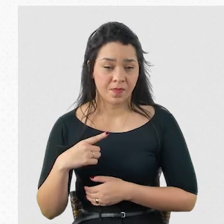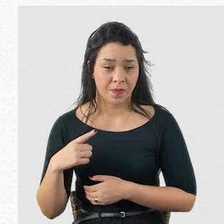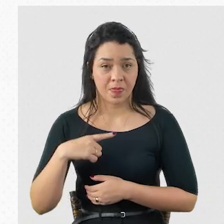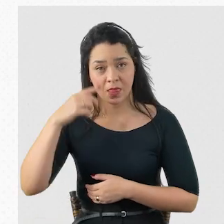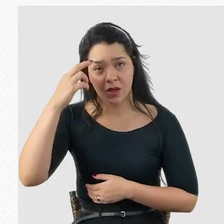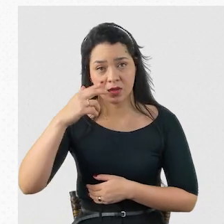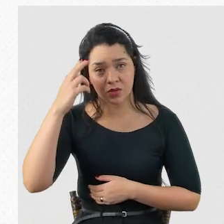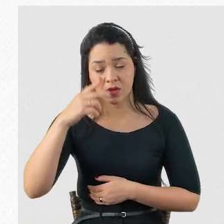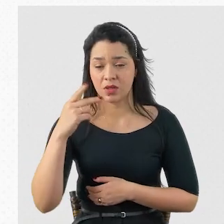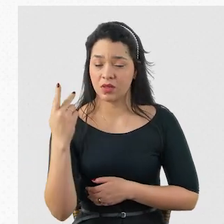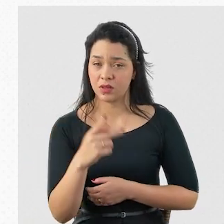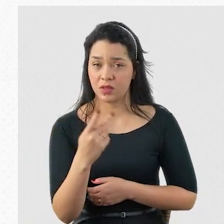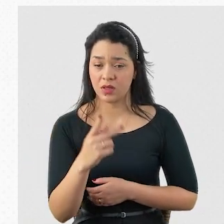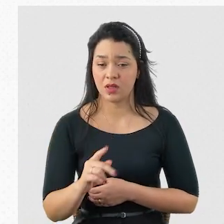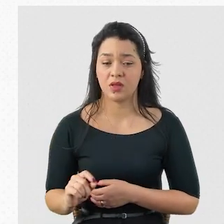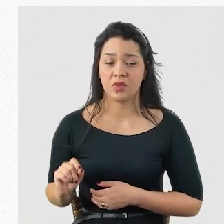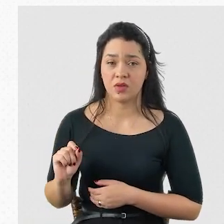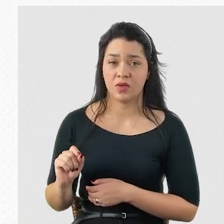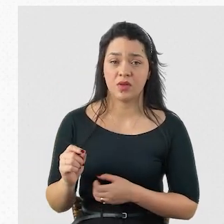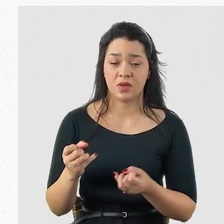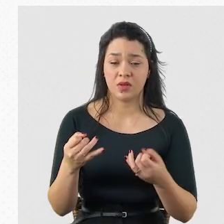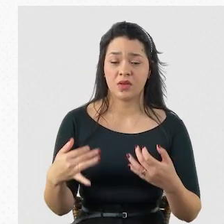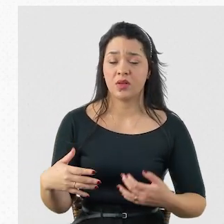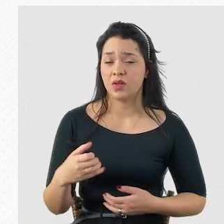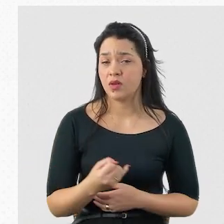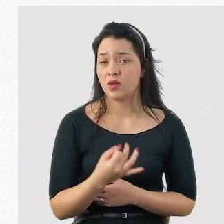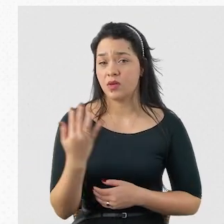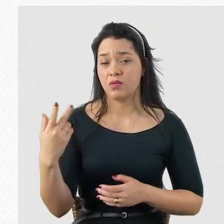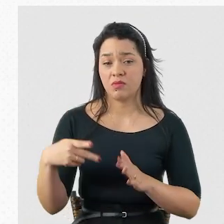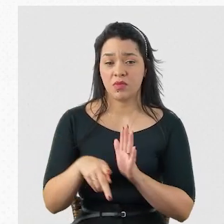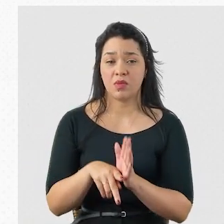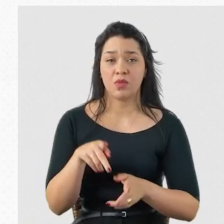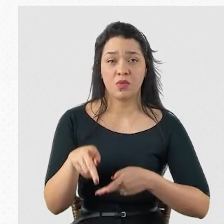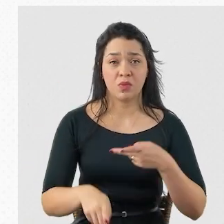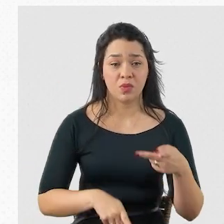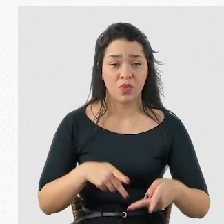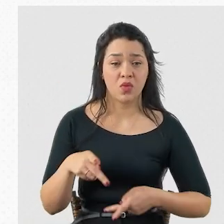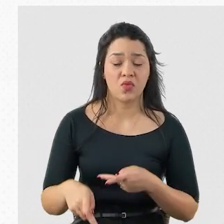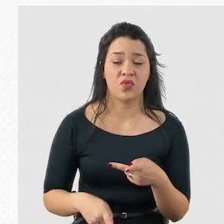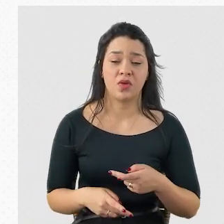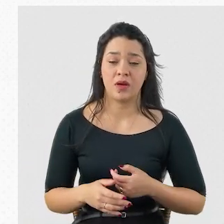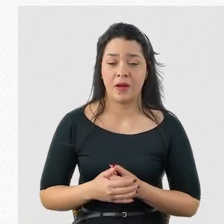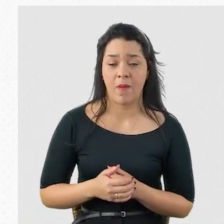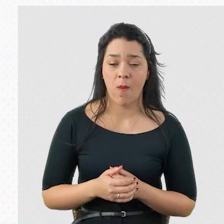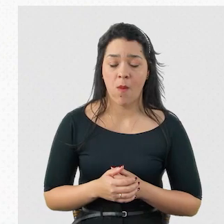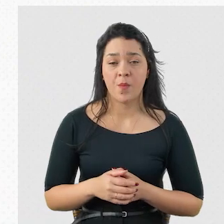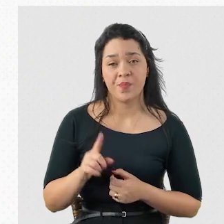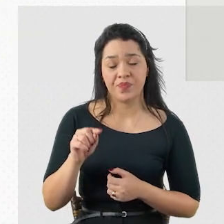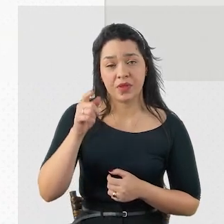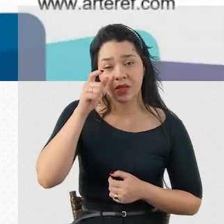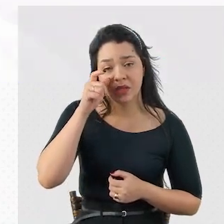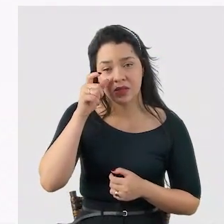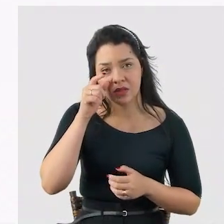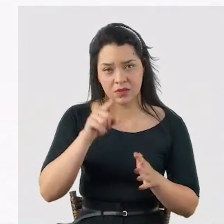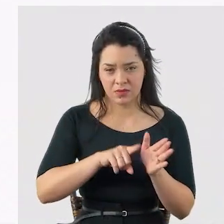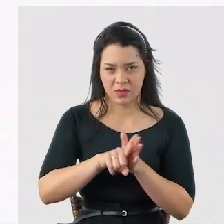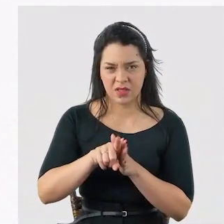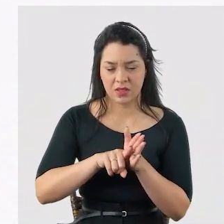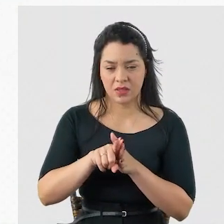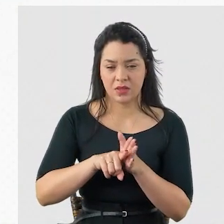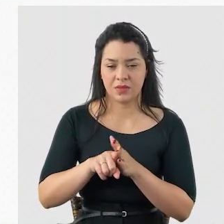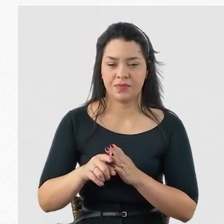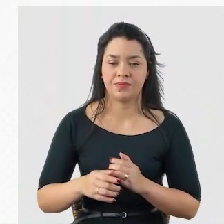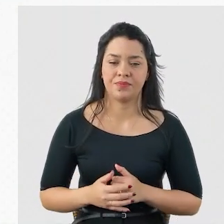história dele, contando contos e tradições do próprio povo, né? É bem interessante, pesquisem sobre o material